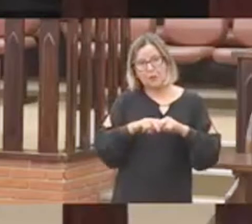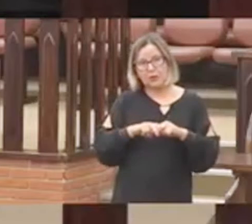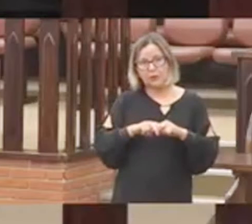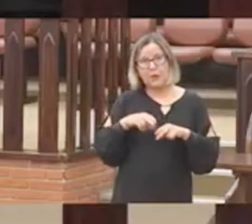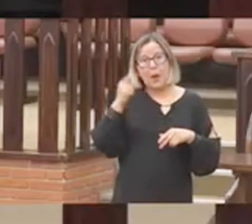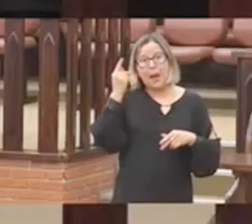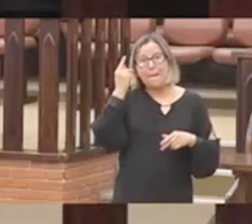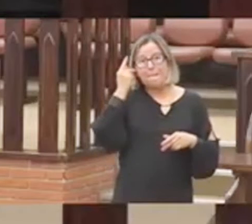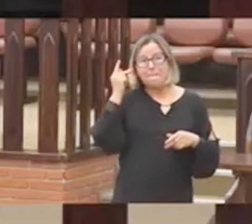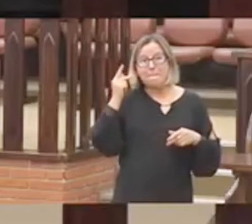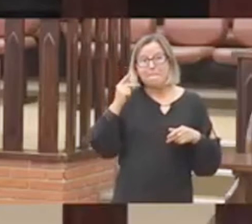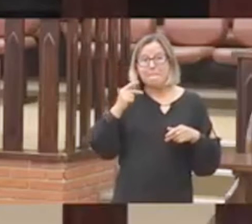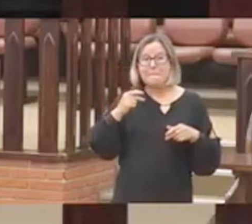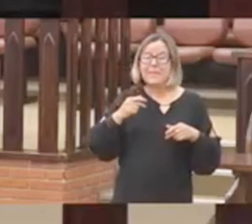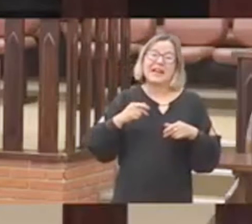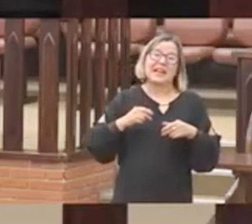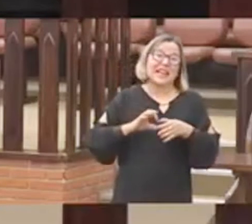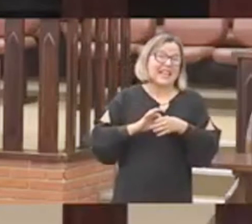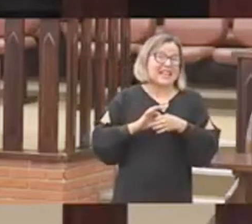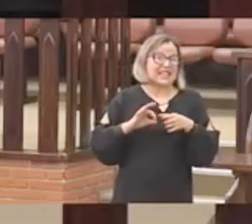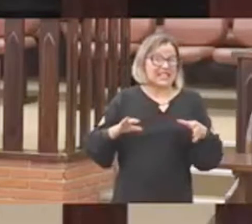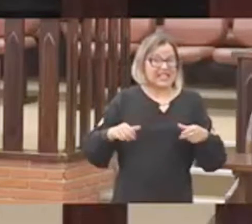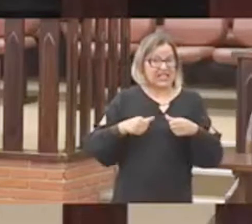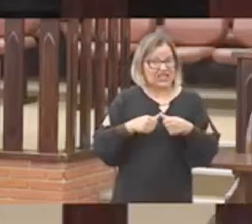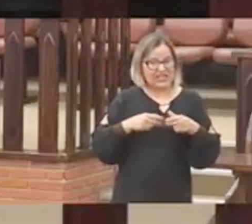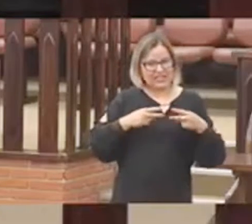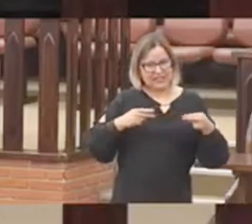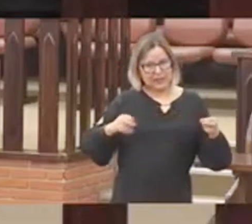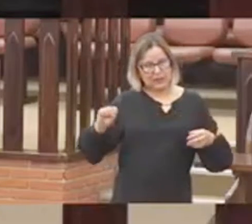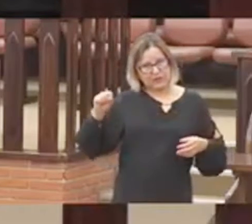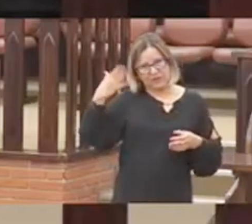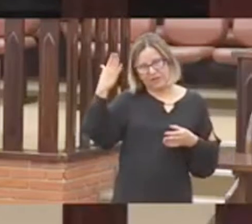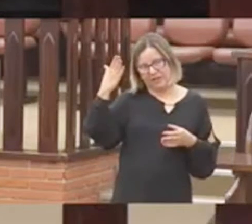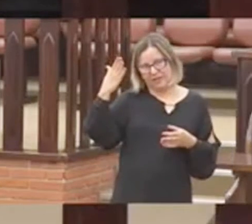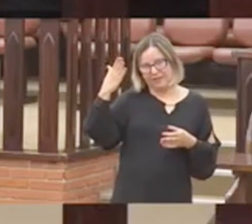E esse é um argumento muito difícil de se contrapor.